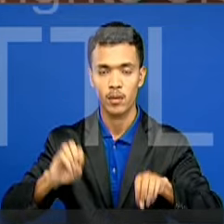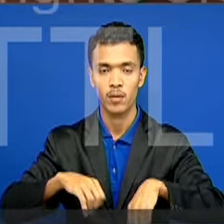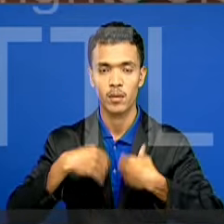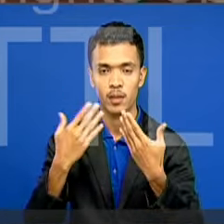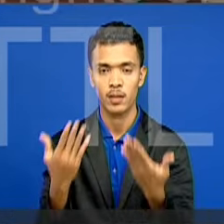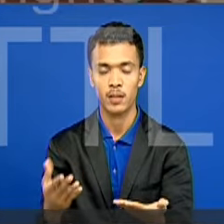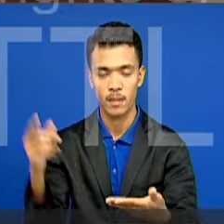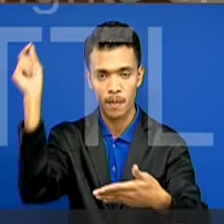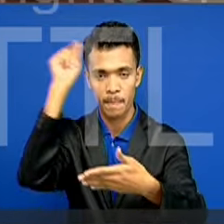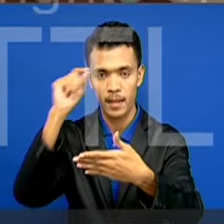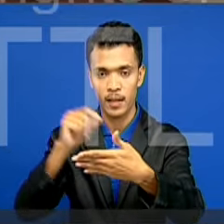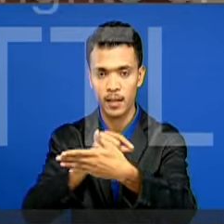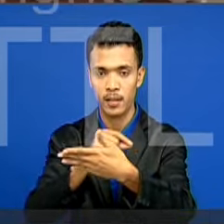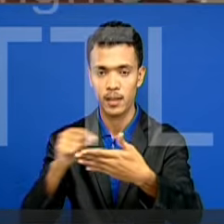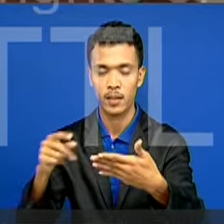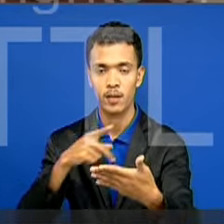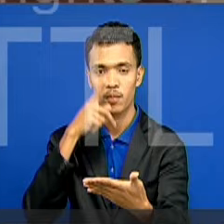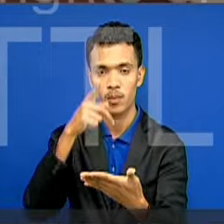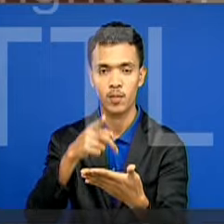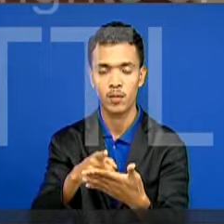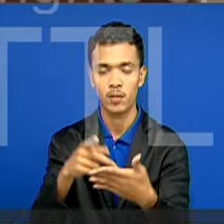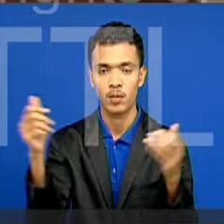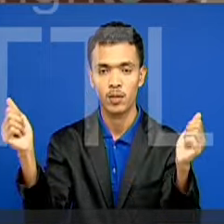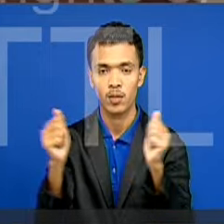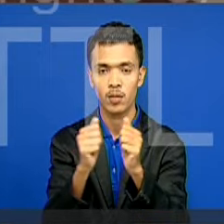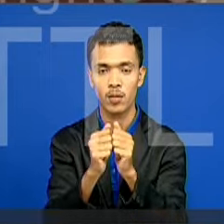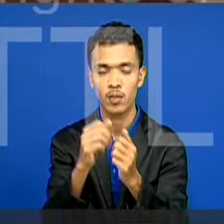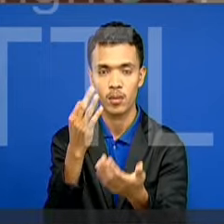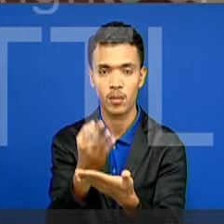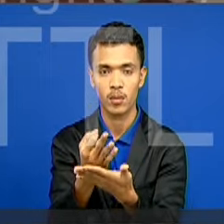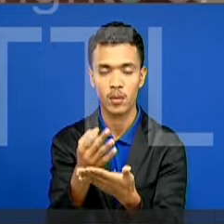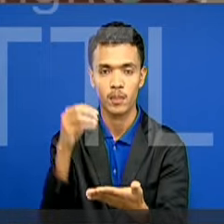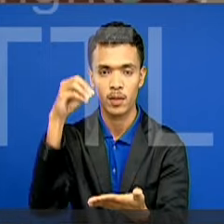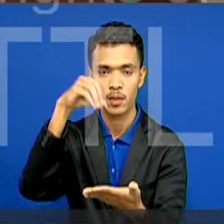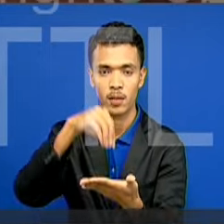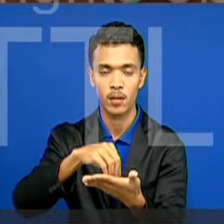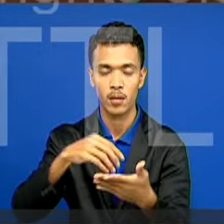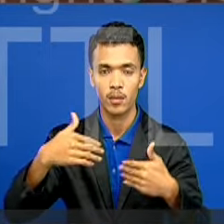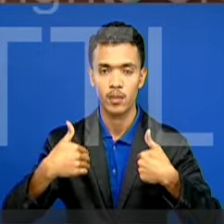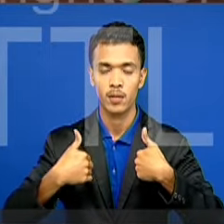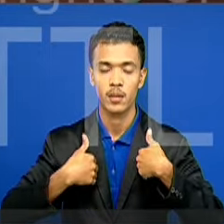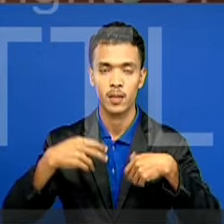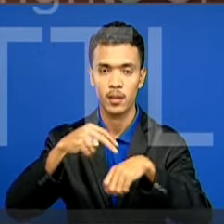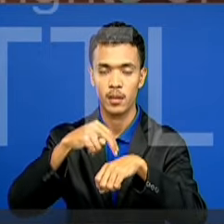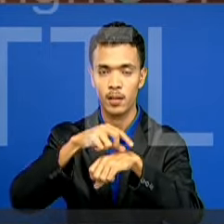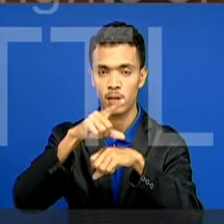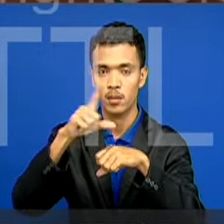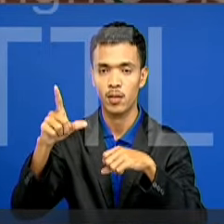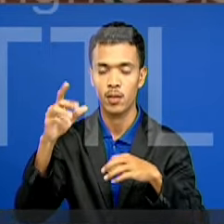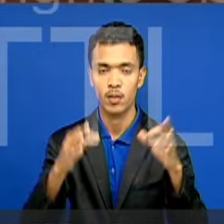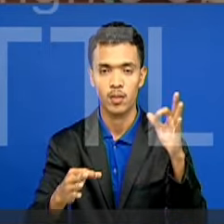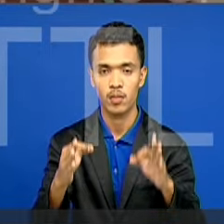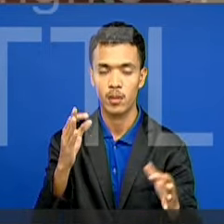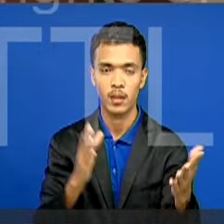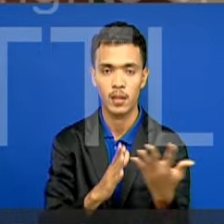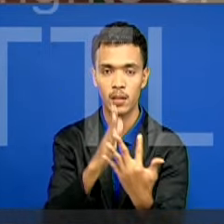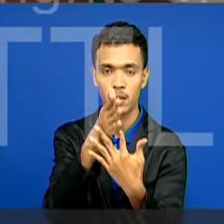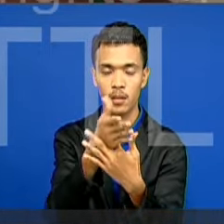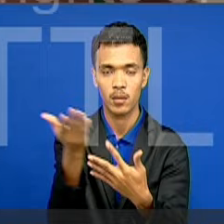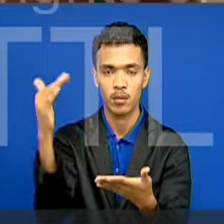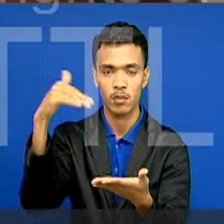proposal, ligado ao orçamento de Bemaka, a Mitau e a Central. A Tunene Sirabela, acesso Fira Fale, Serna Osan,